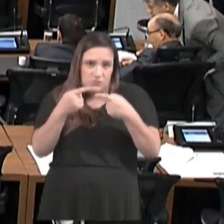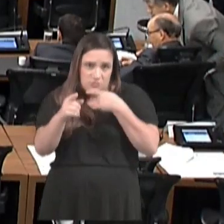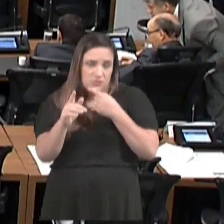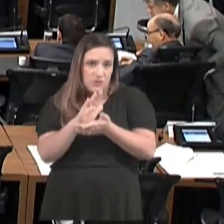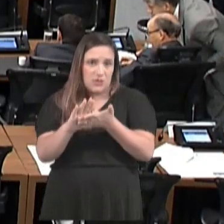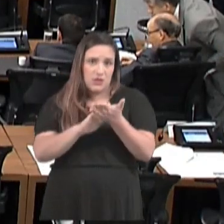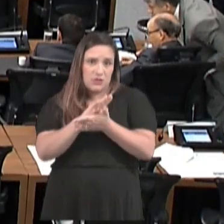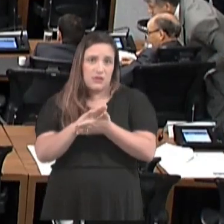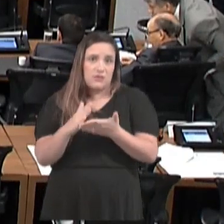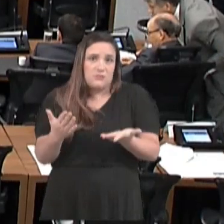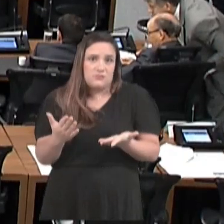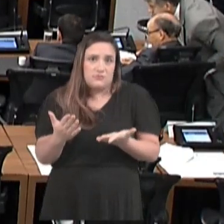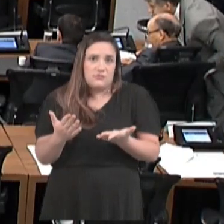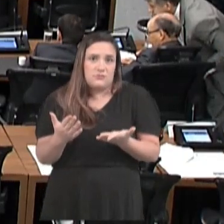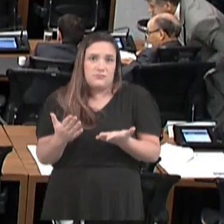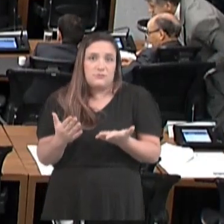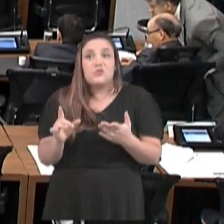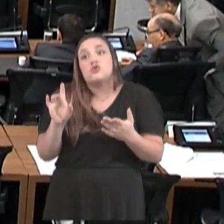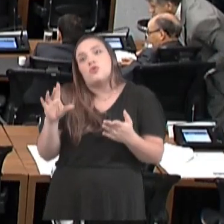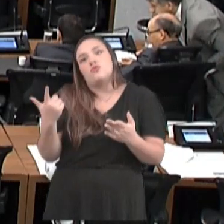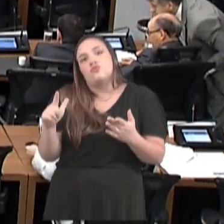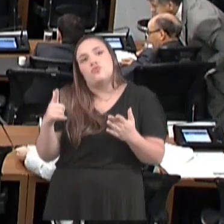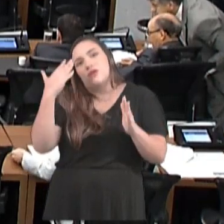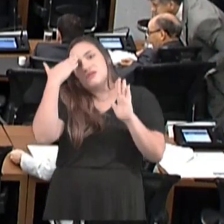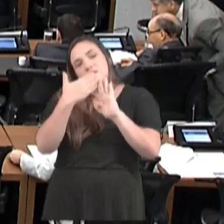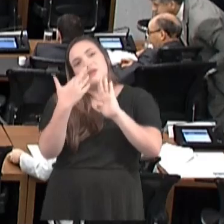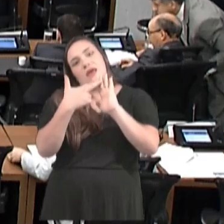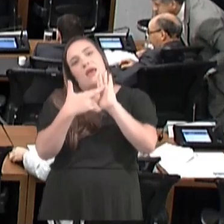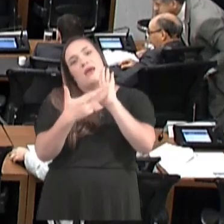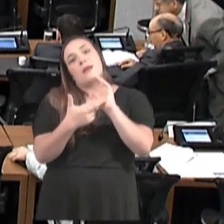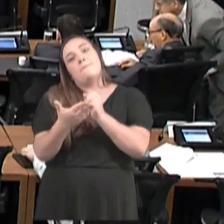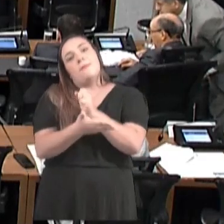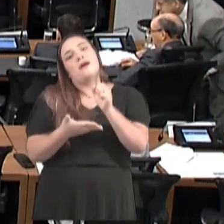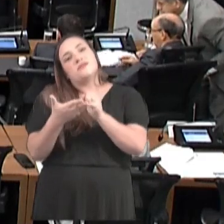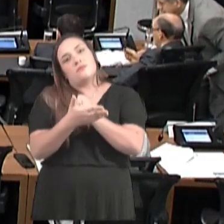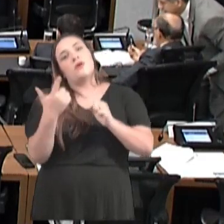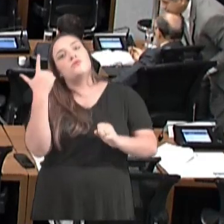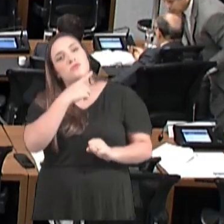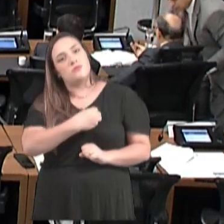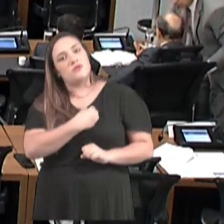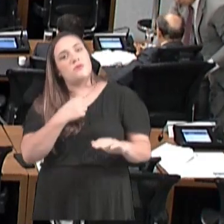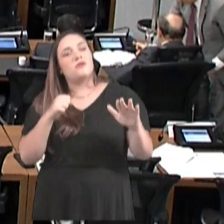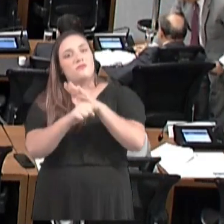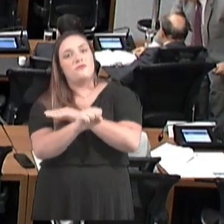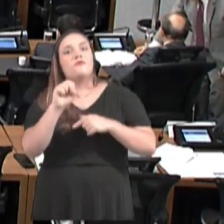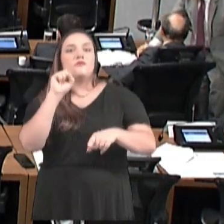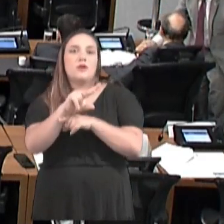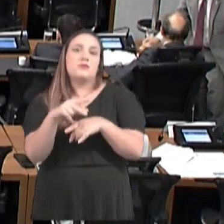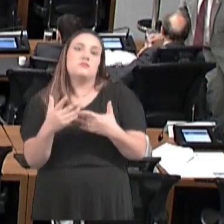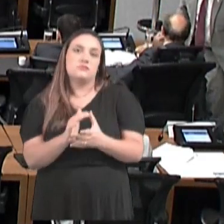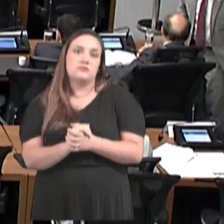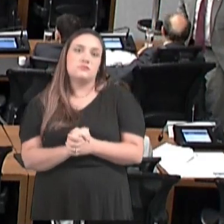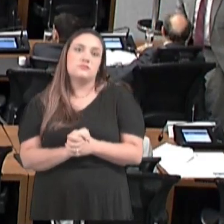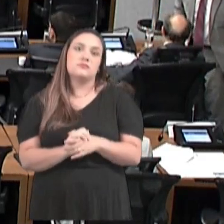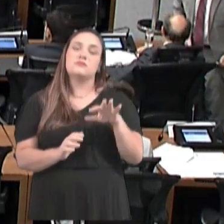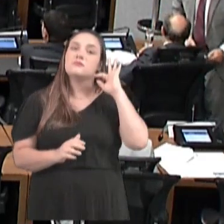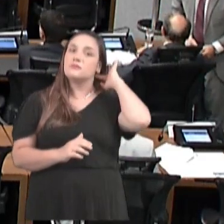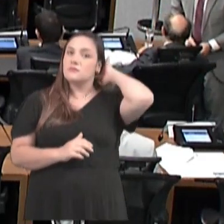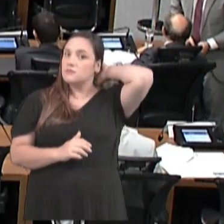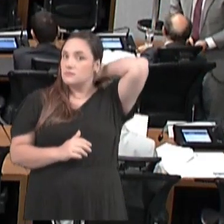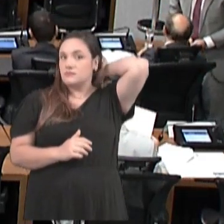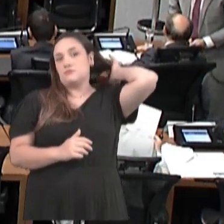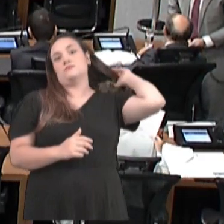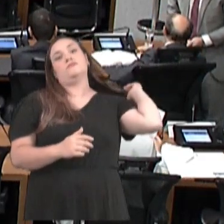colega. Não goza dos requisitos mínimos legais e vinculados com o tamanho,